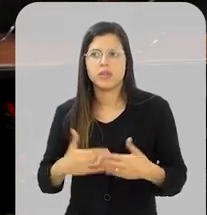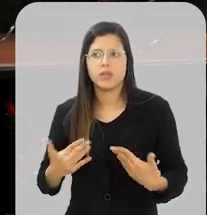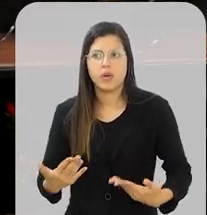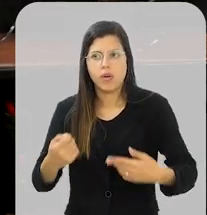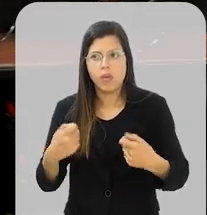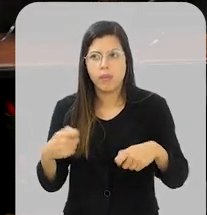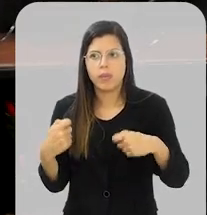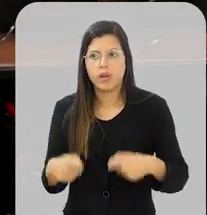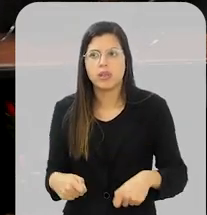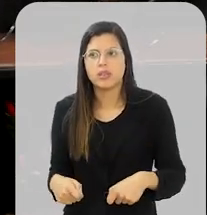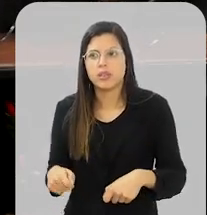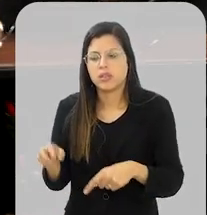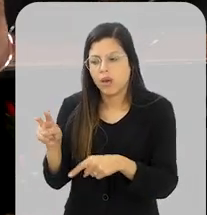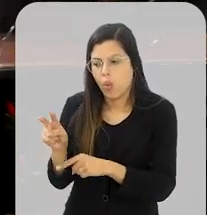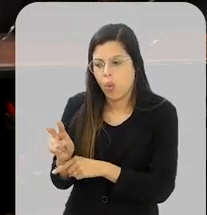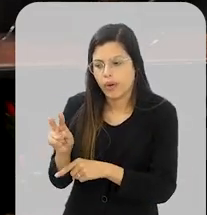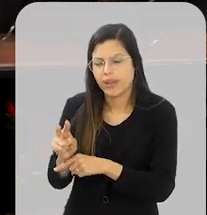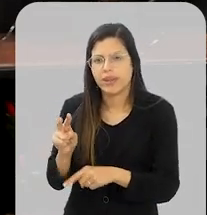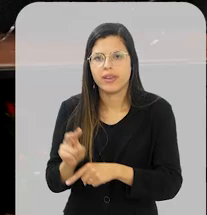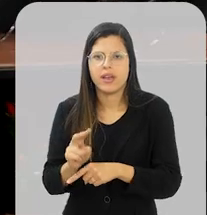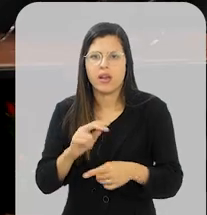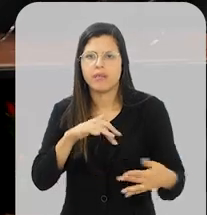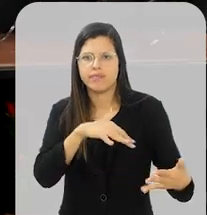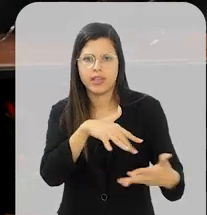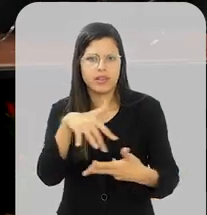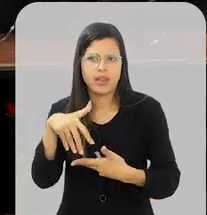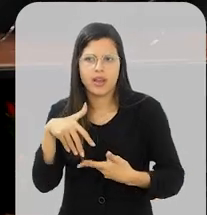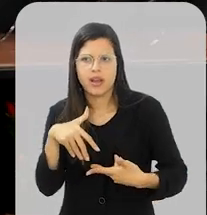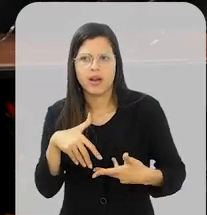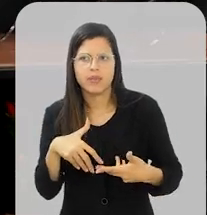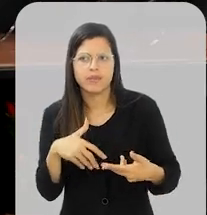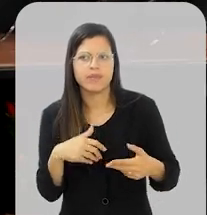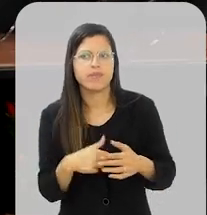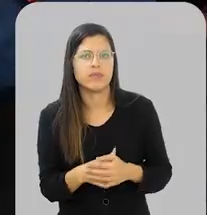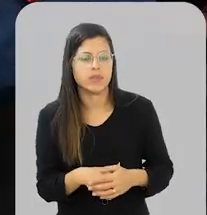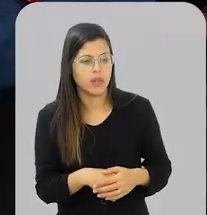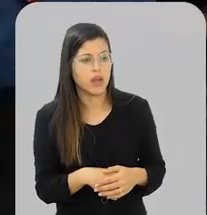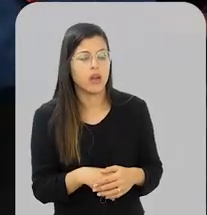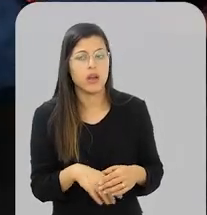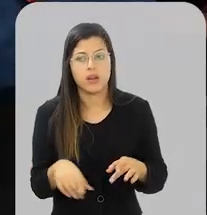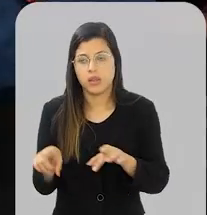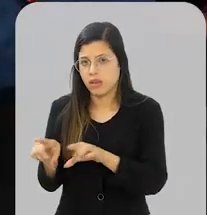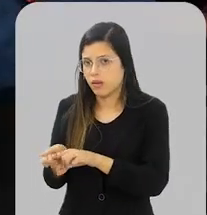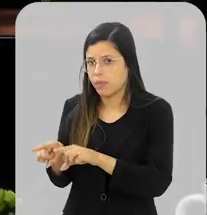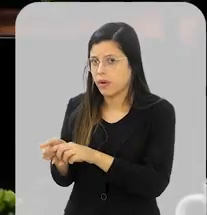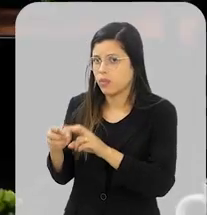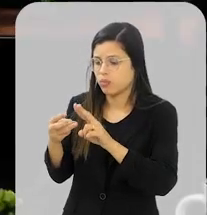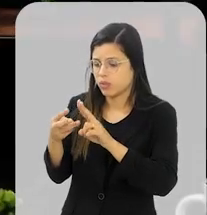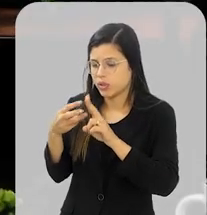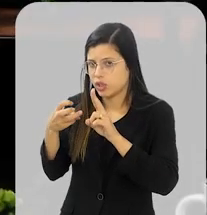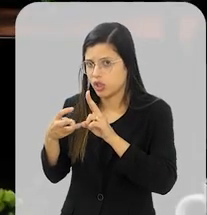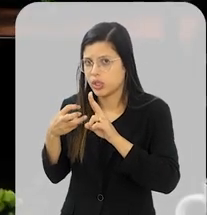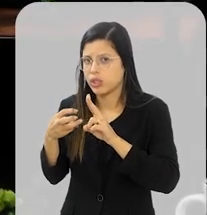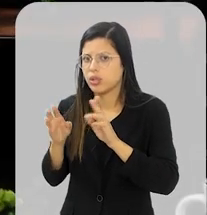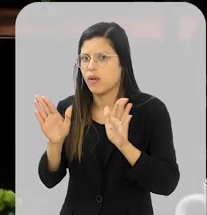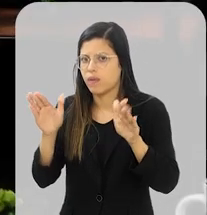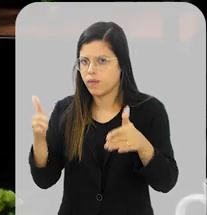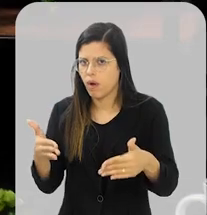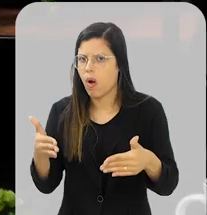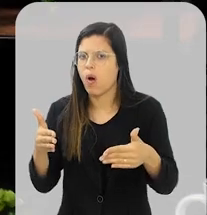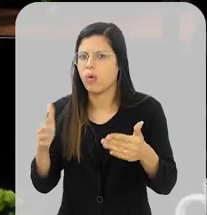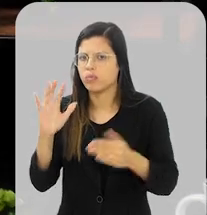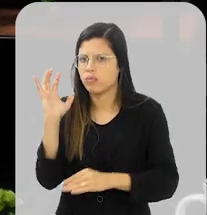eles precisam preservar o planeta. Os Então, indígenas também são bem voltados, né, para essa